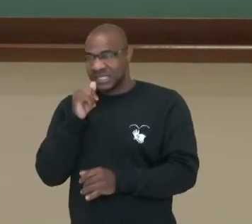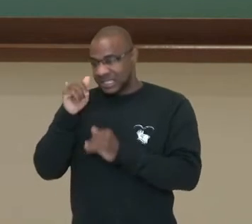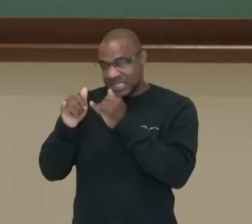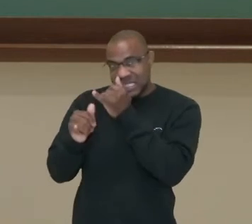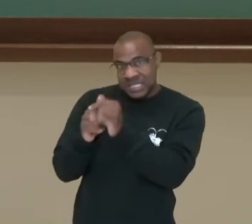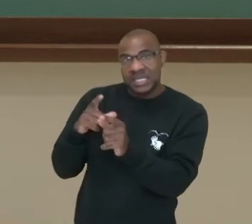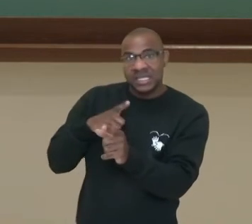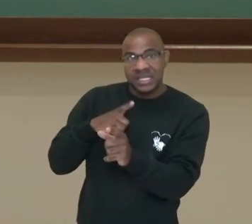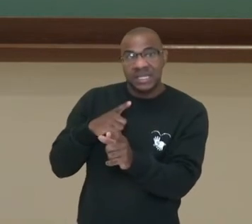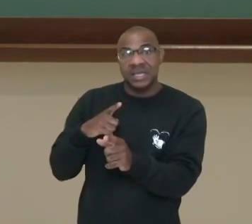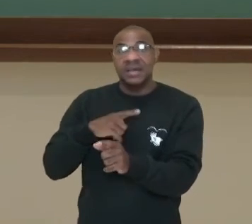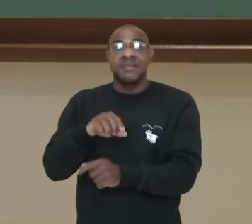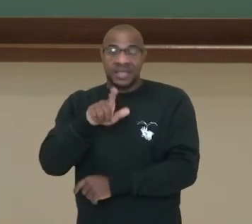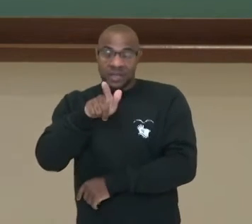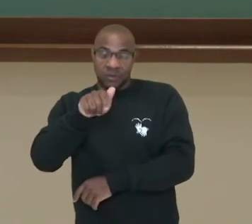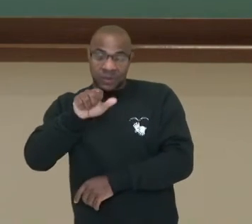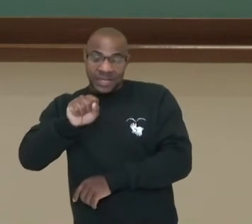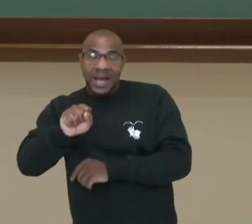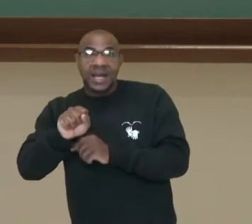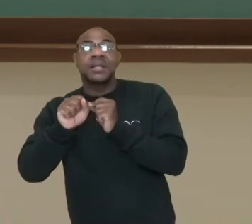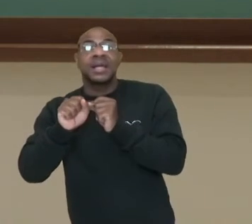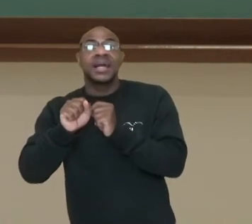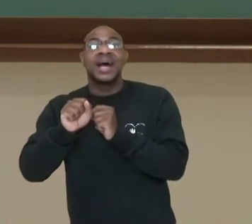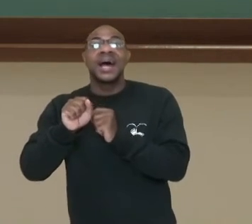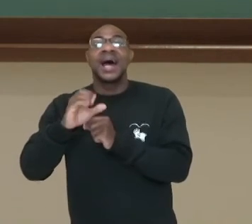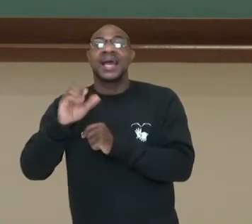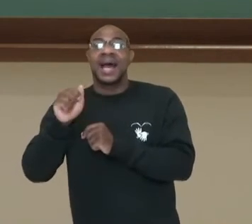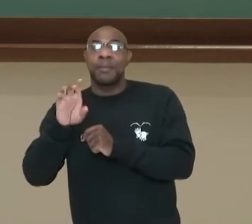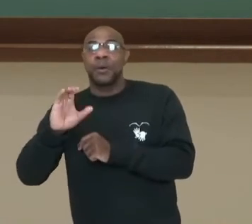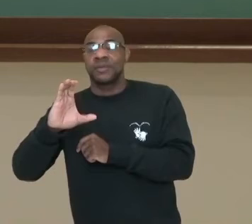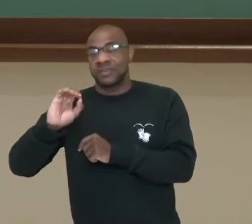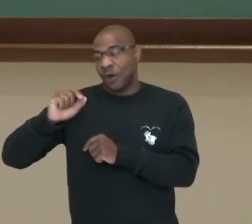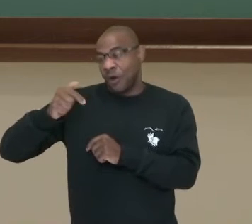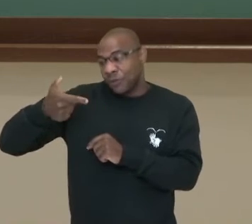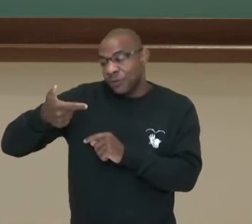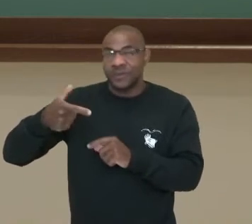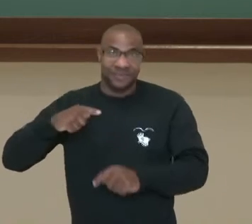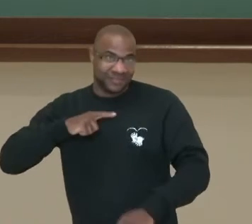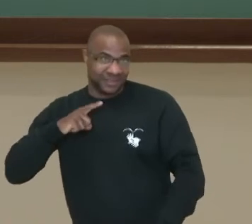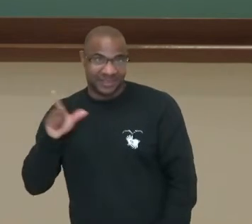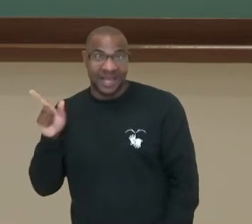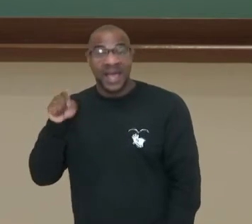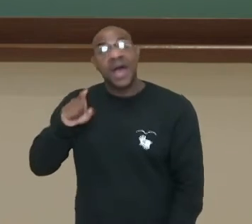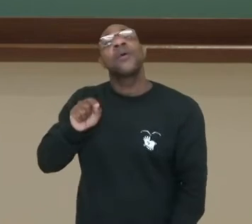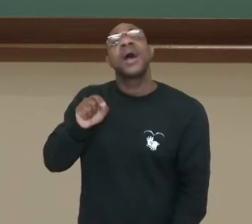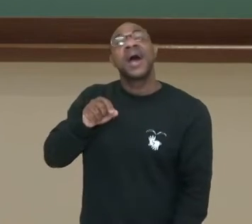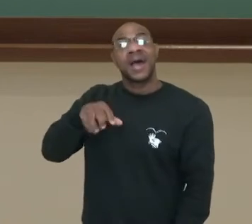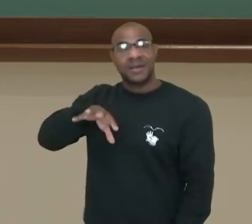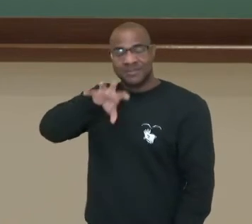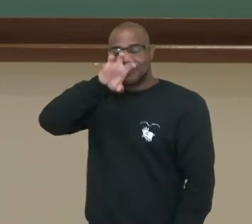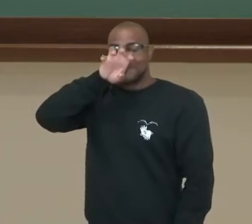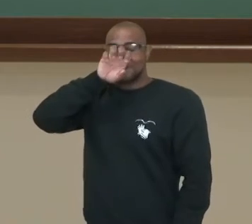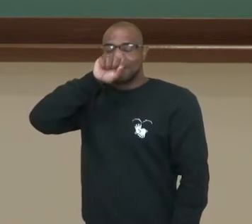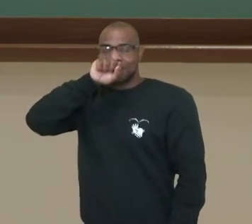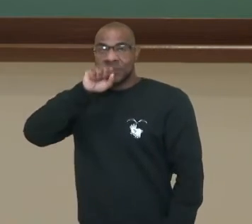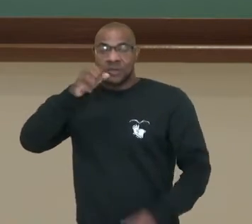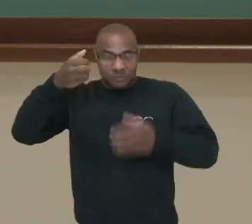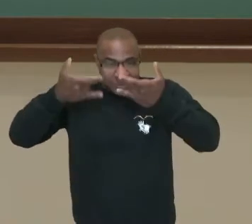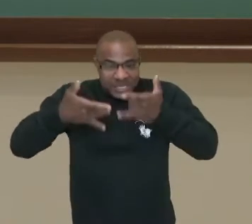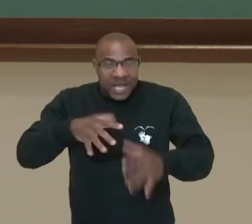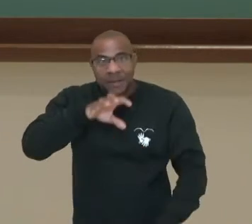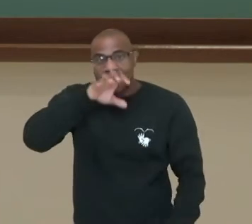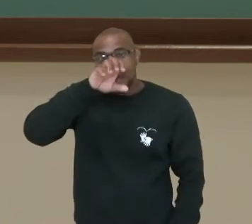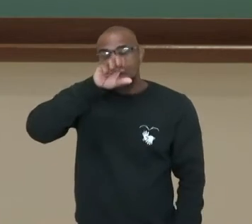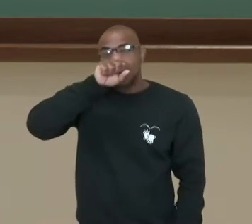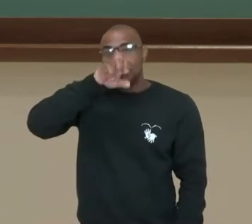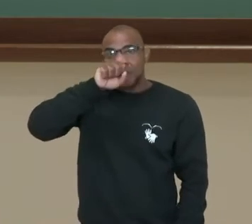Vai sair o gás carbônico e também água. Isso é respiração. Então, quando a gente fala de respiração, a gente está